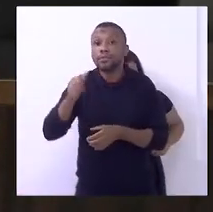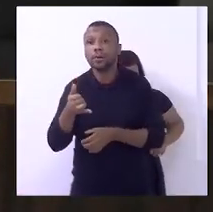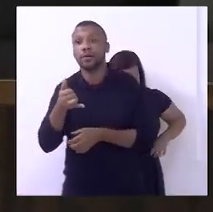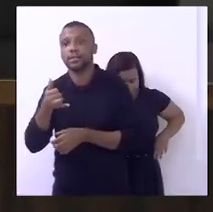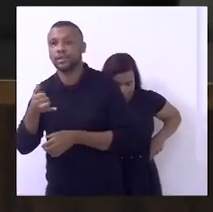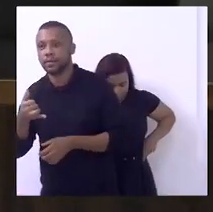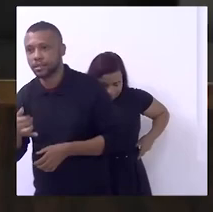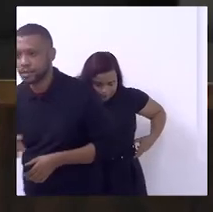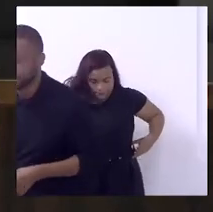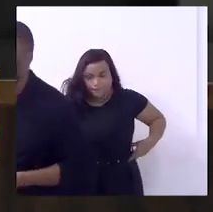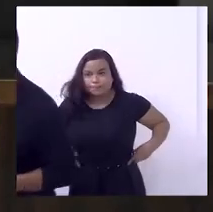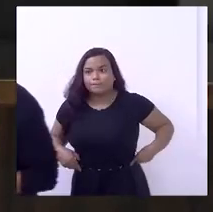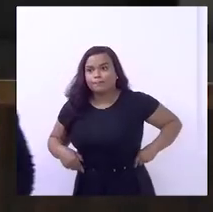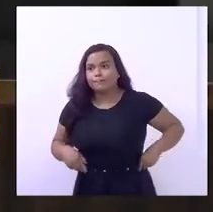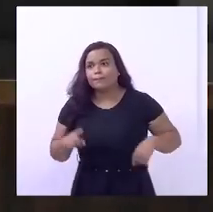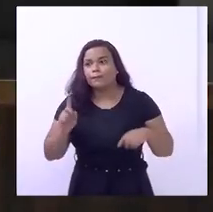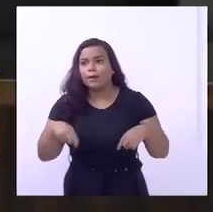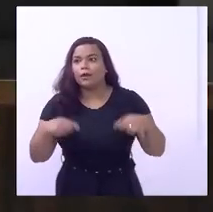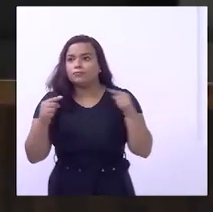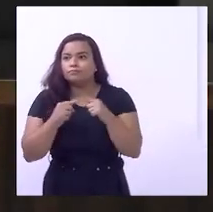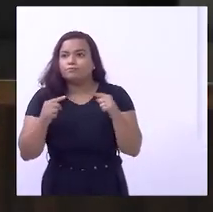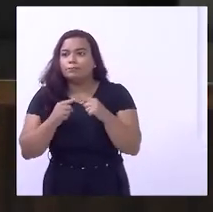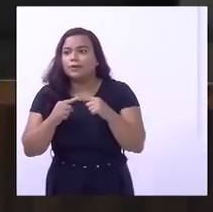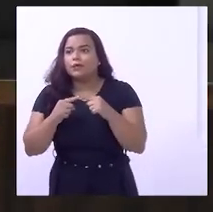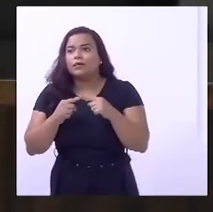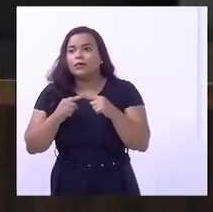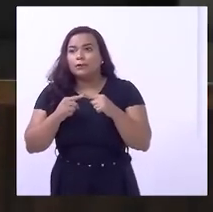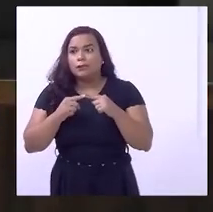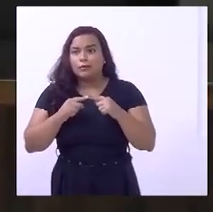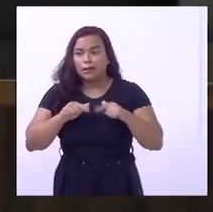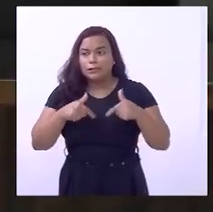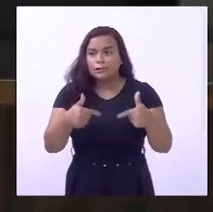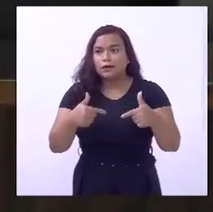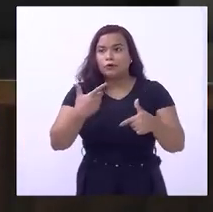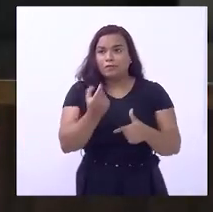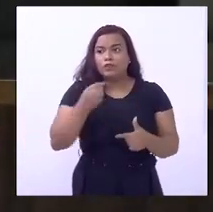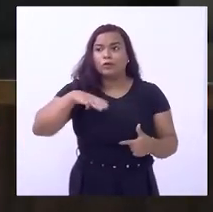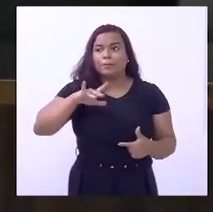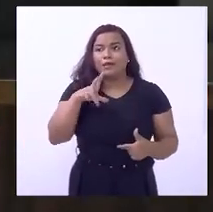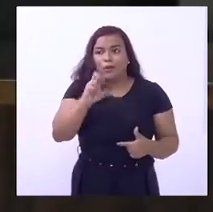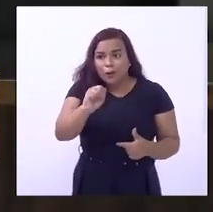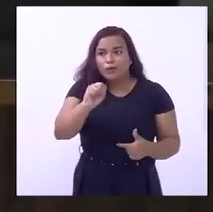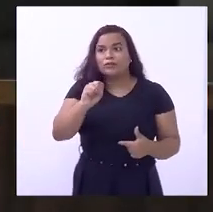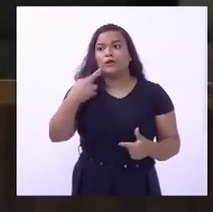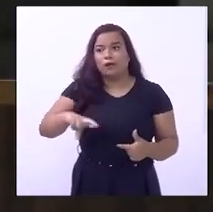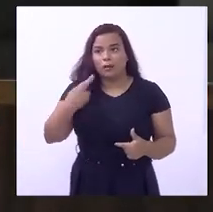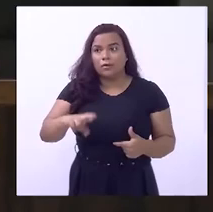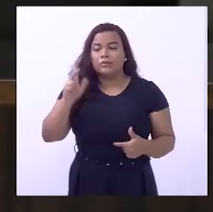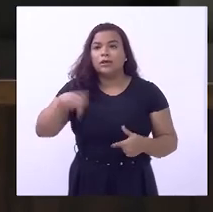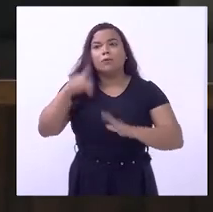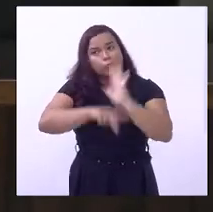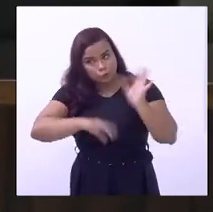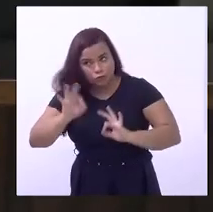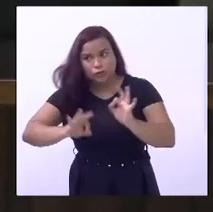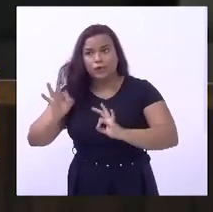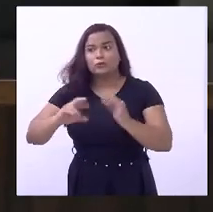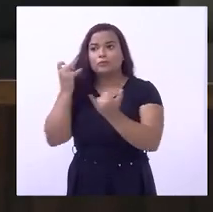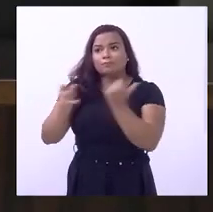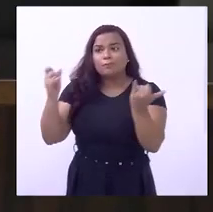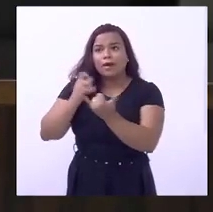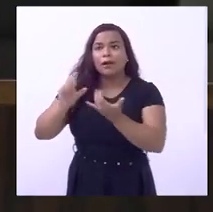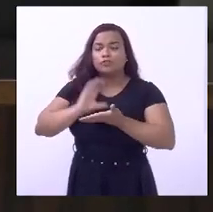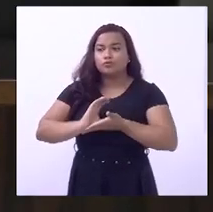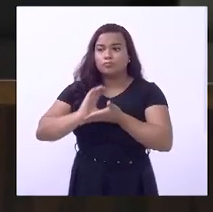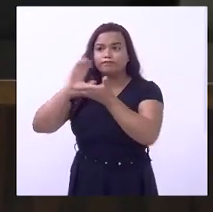é um convênio de execução dos 20 milhões de reais. Será um projeto do TJ, parte do recurso, doado para o